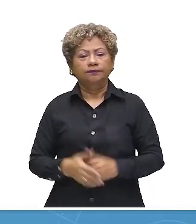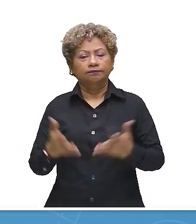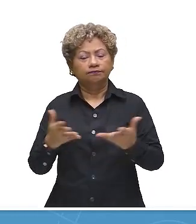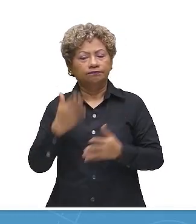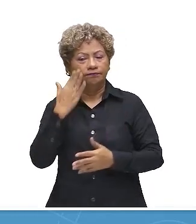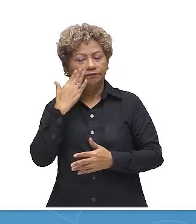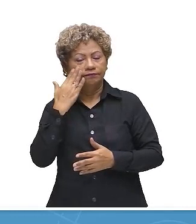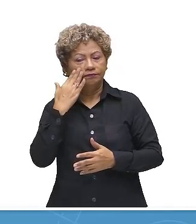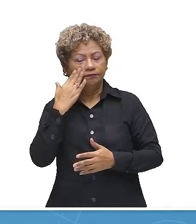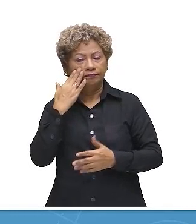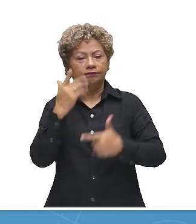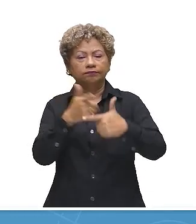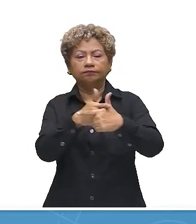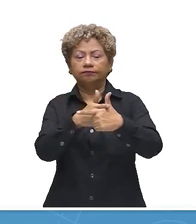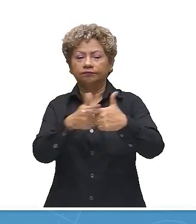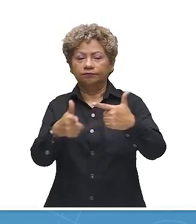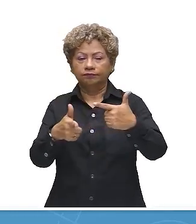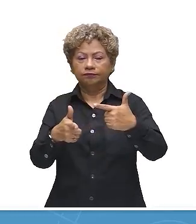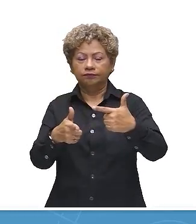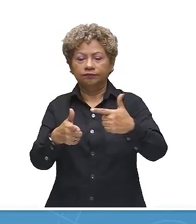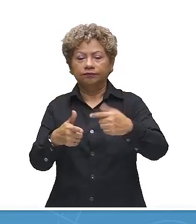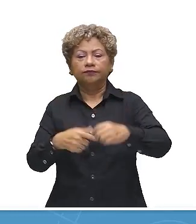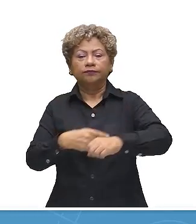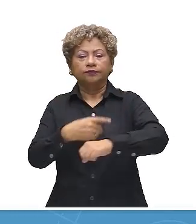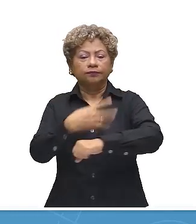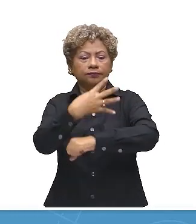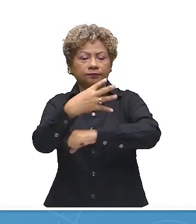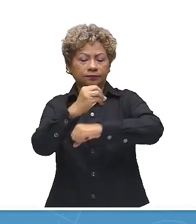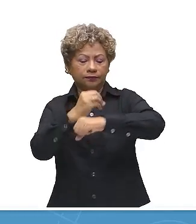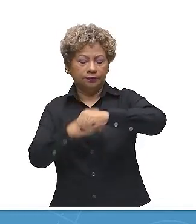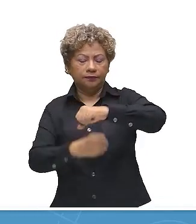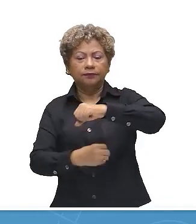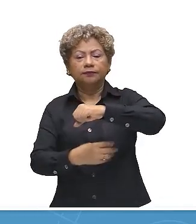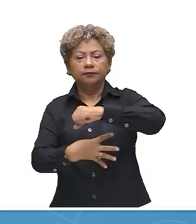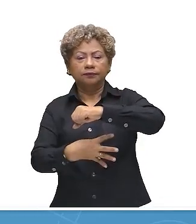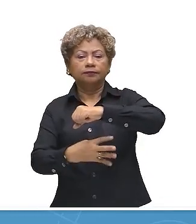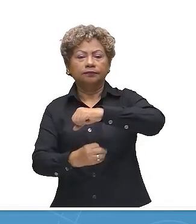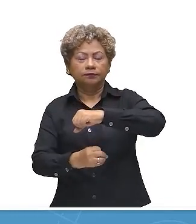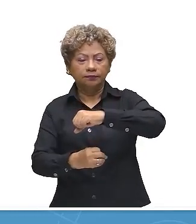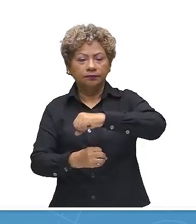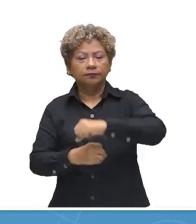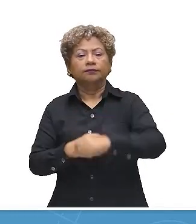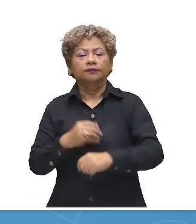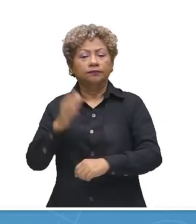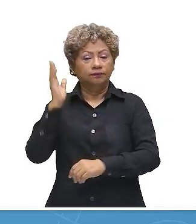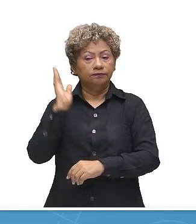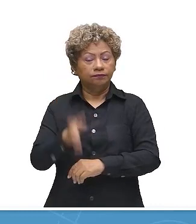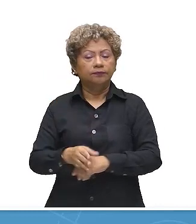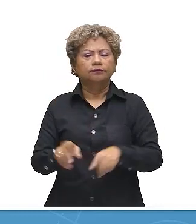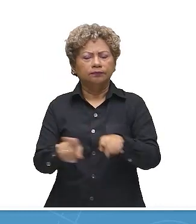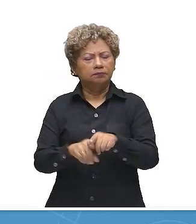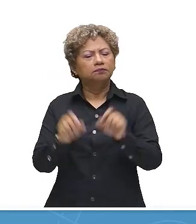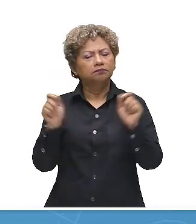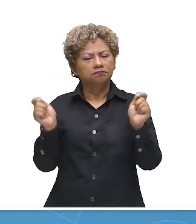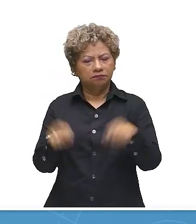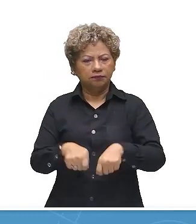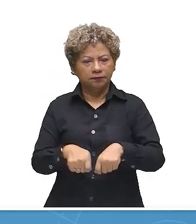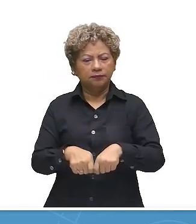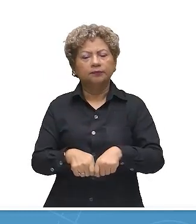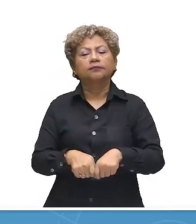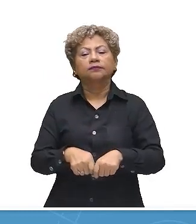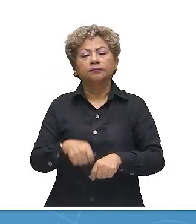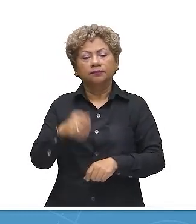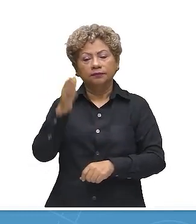40, né? Deu 1 e de embaixo por 40 deu 3. Mas eu também poderia cancelar aqui, ó, 0 em cima com 0